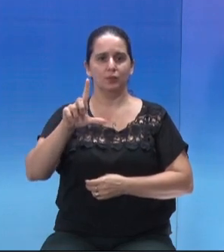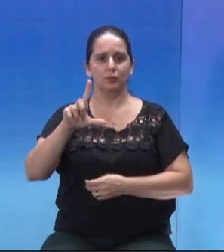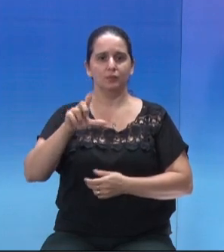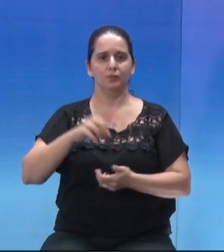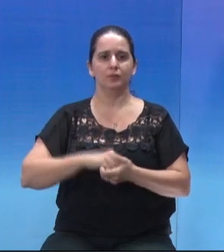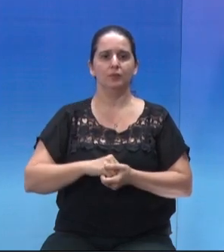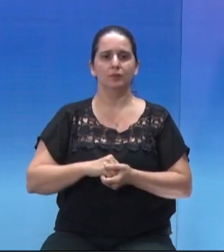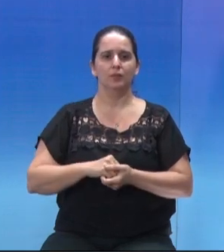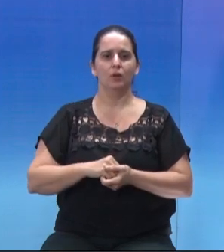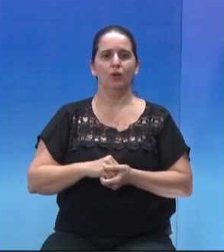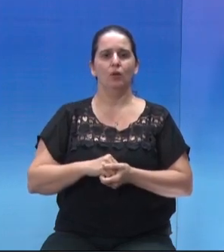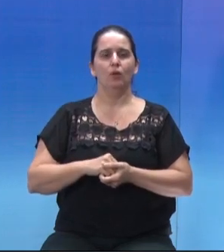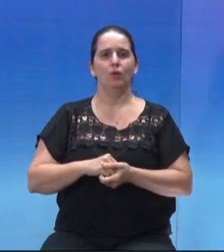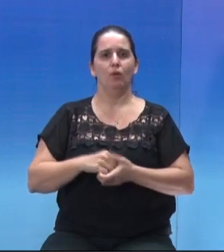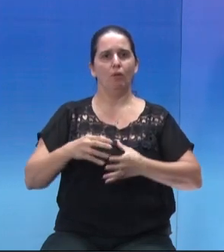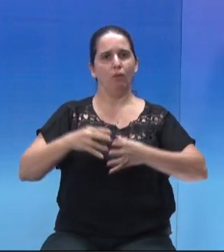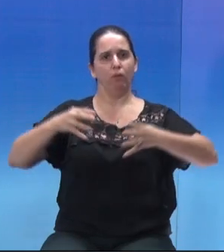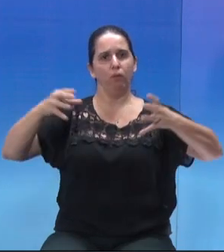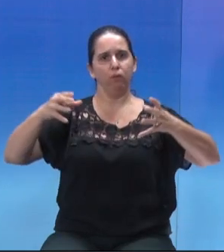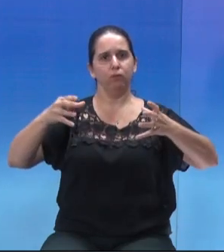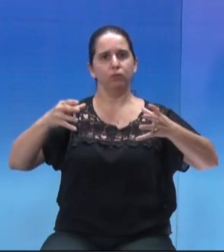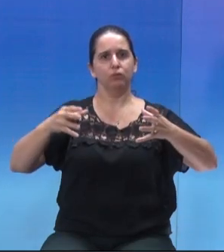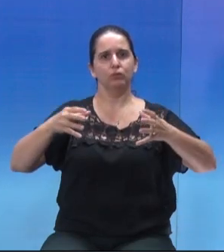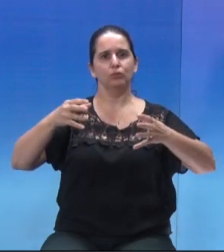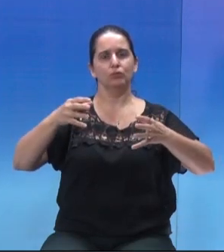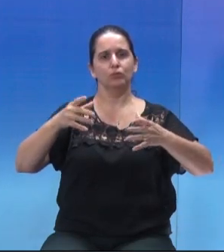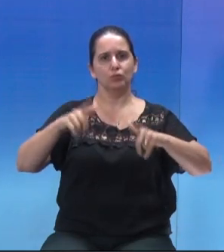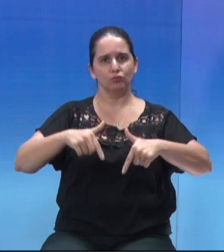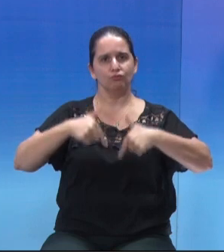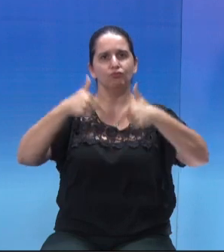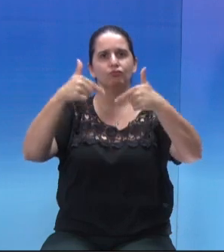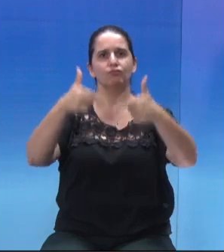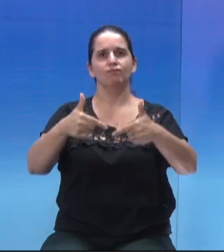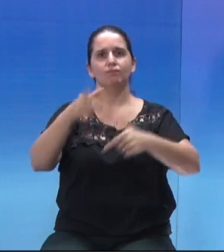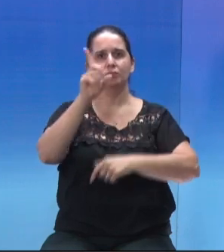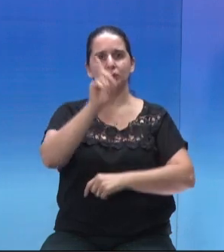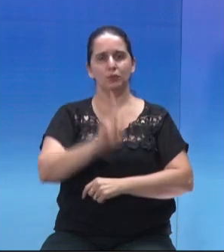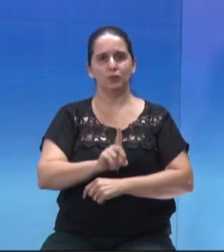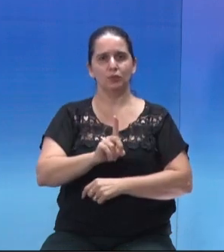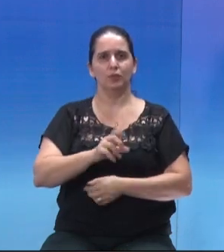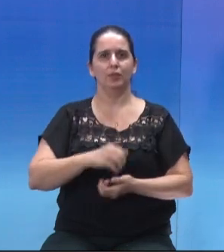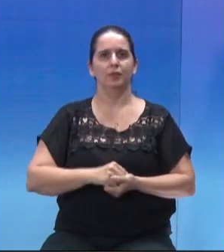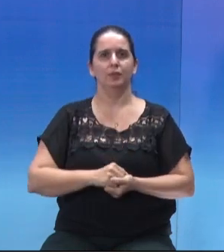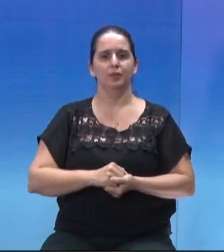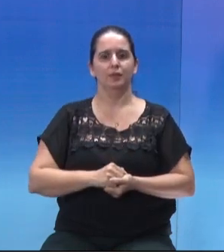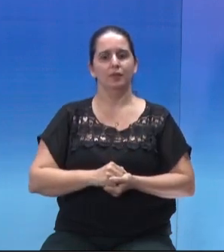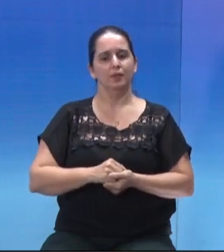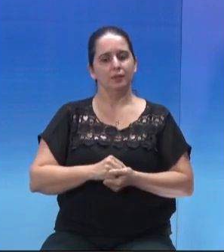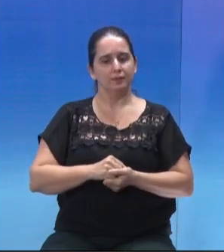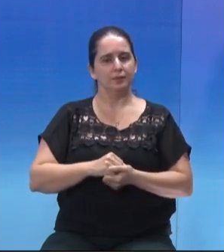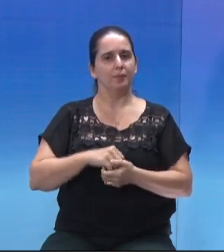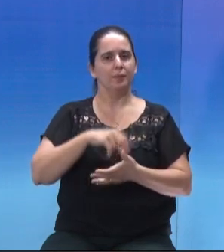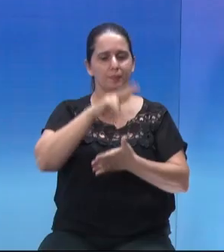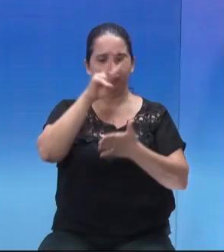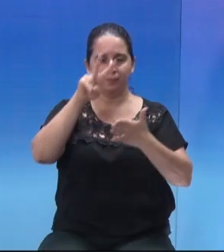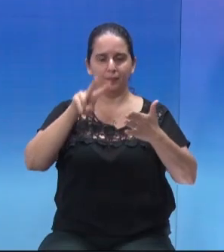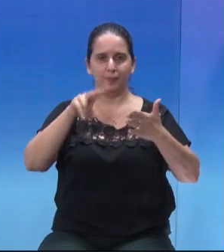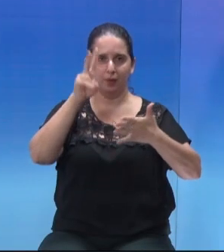Direitos iguais para todos? Então vamos ficar aqui com essa letra D também guardadinha? Vamos ver a letra E?